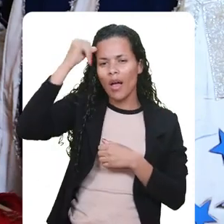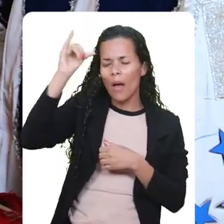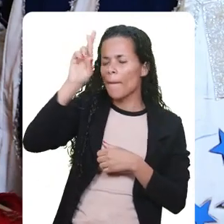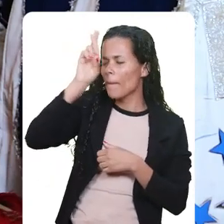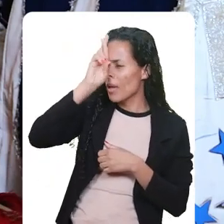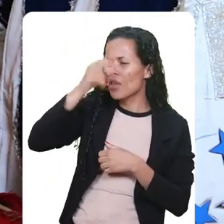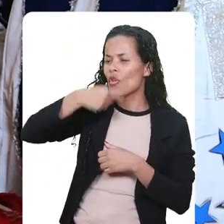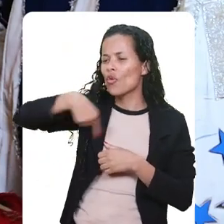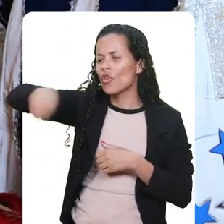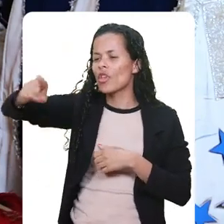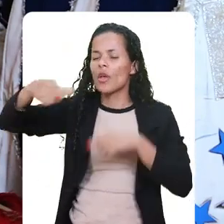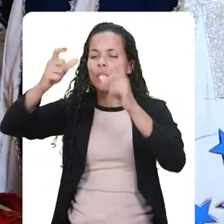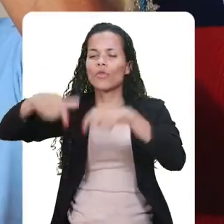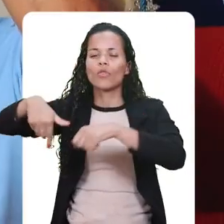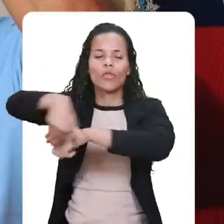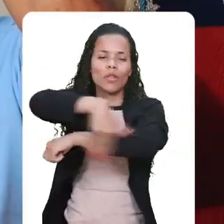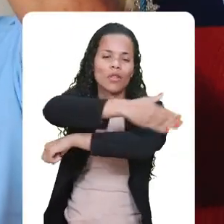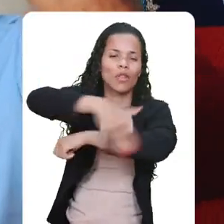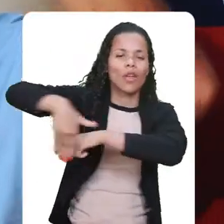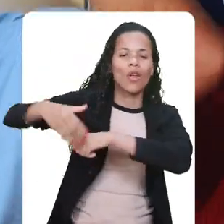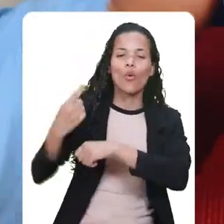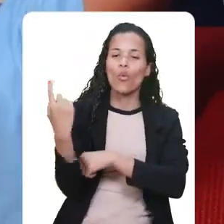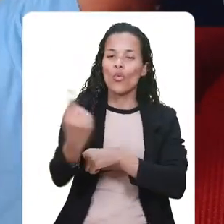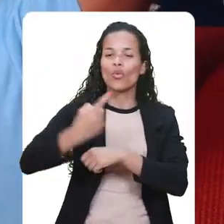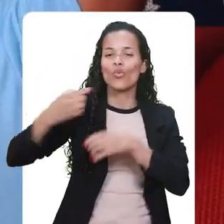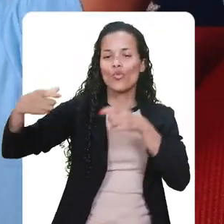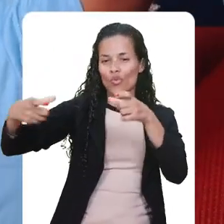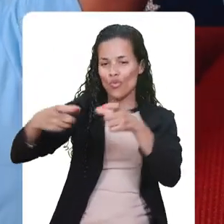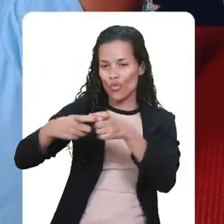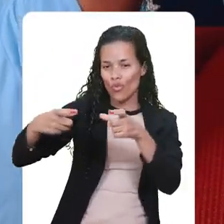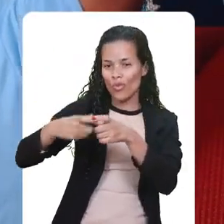para o centro. Então era o único grupo de bois